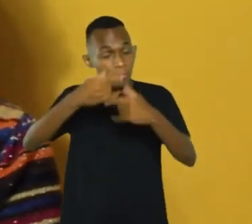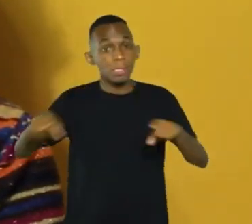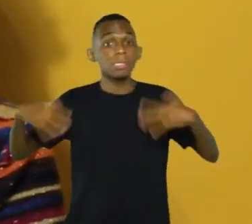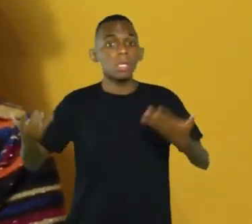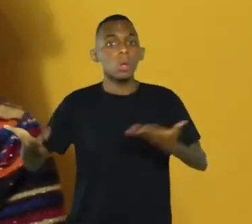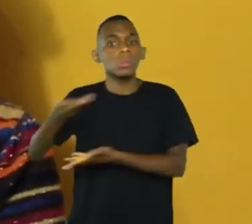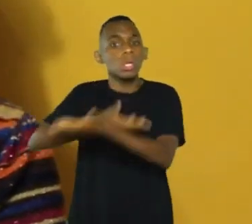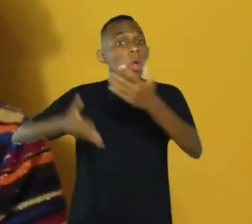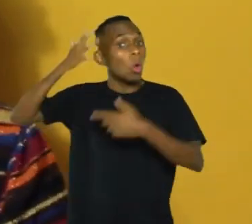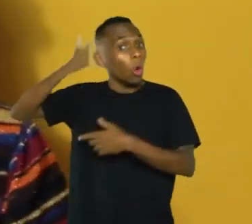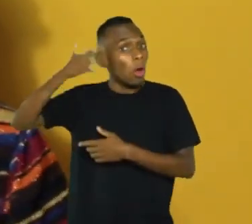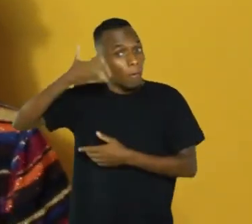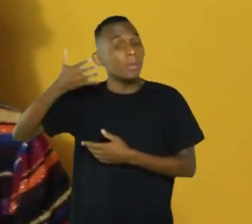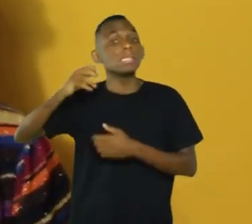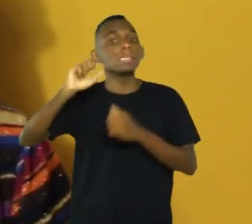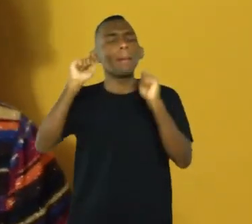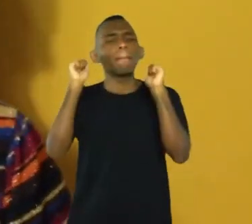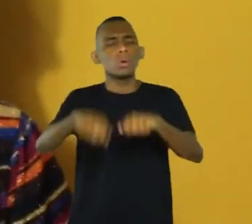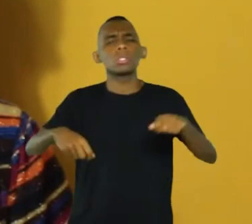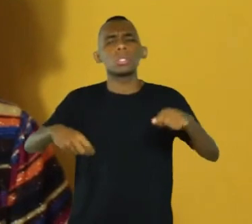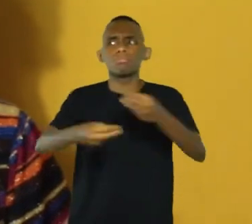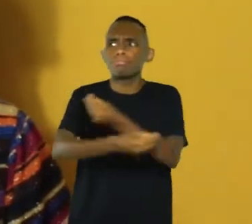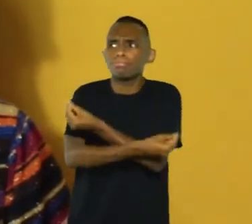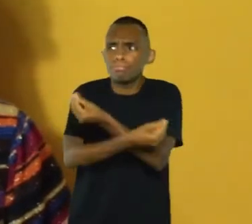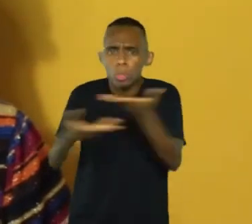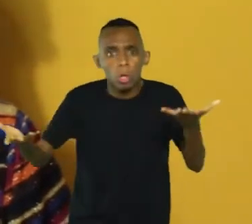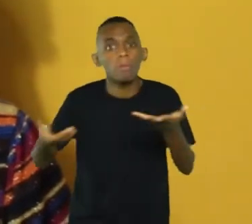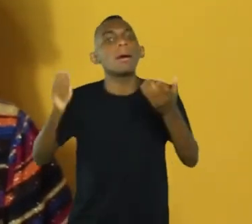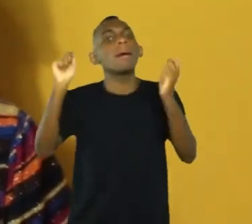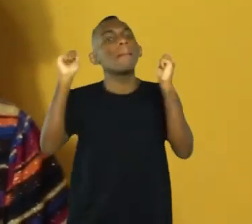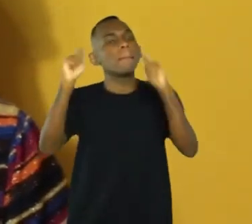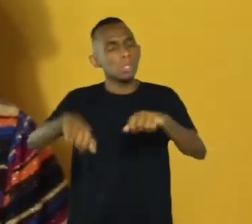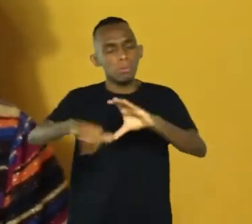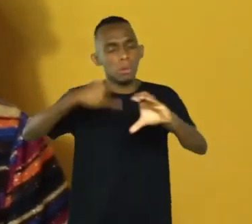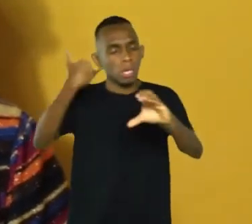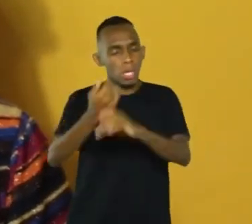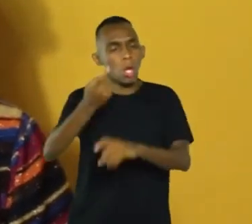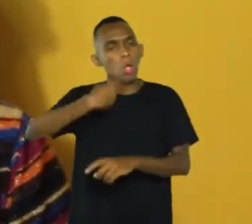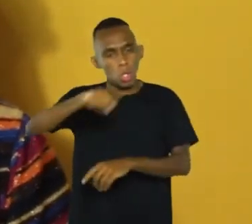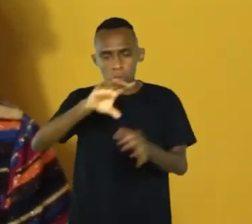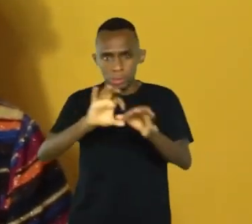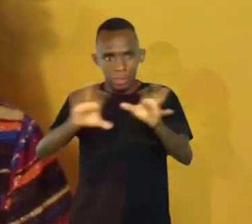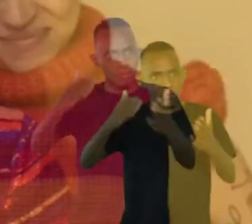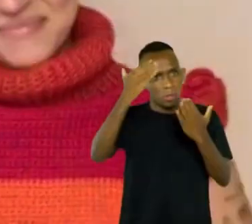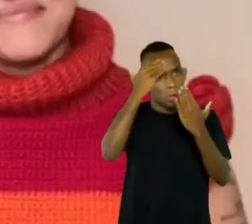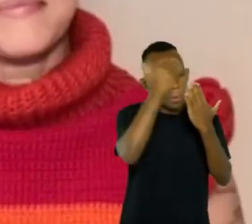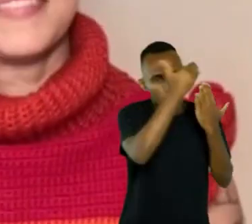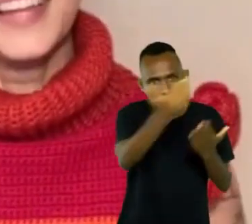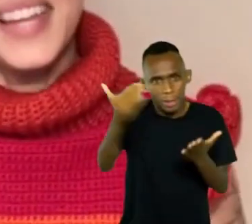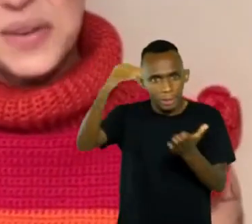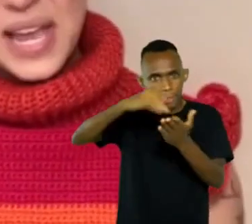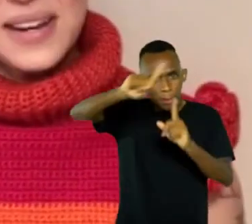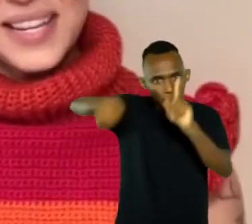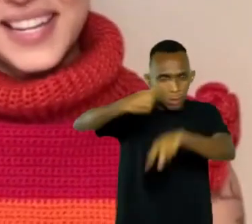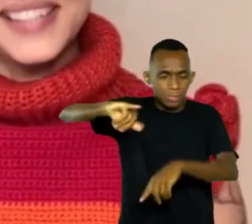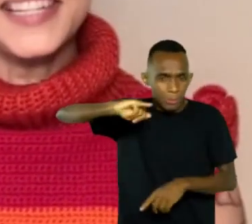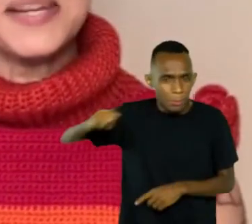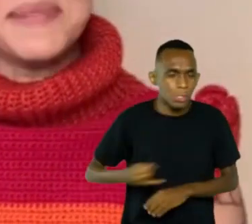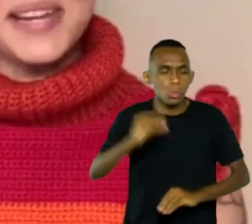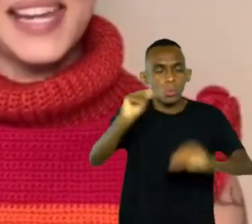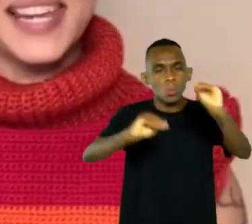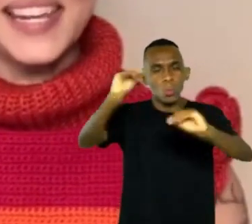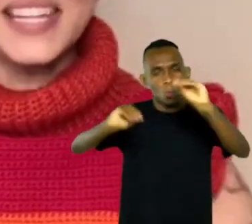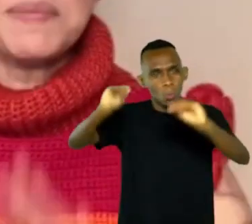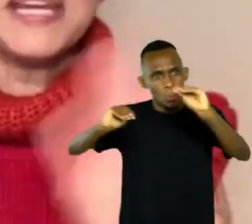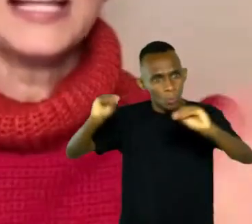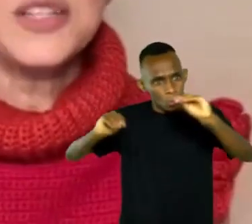Cris, para quem quiser compartilhar, já vai ficar disponível no nosso canal também. Muito obrigada e até a próxima, Cris. Um beijo, Quero até a próxima. agradecer Muito